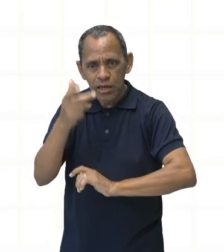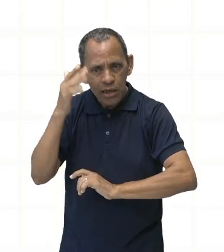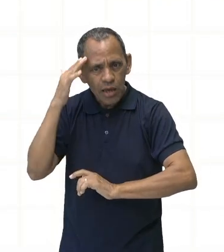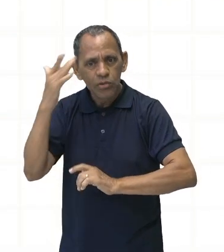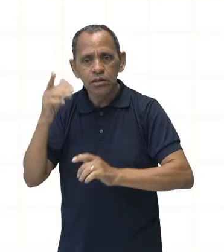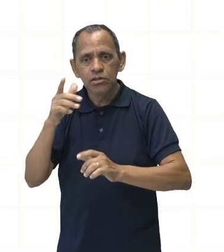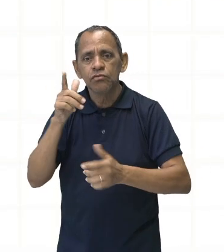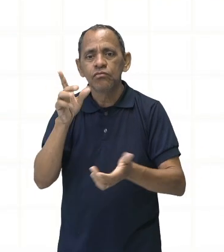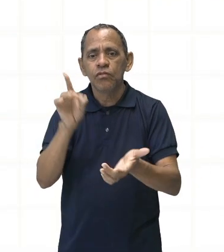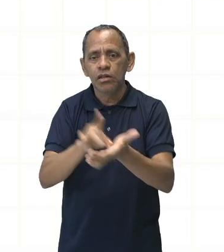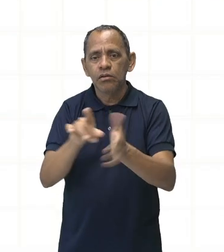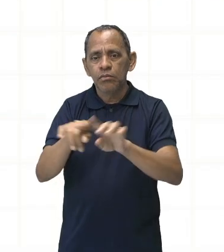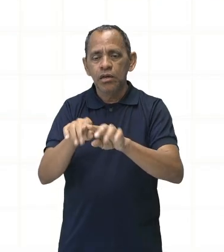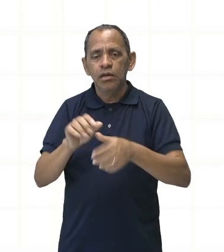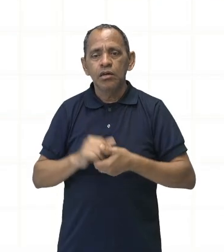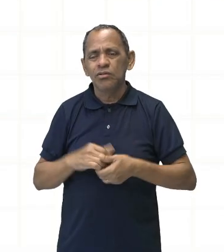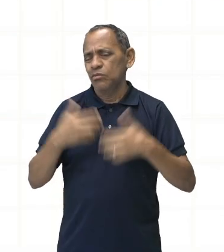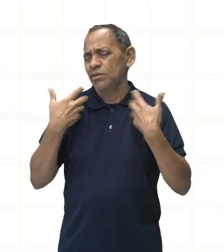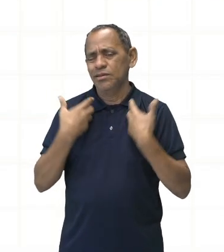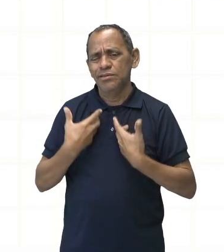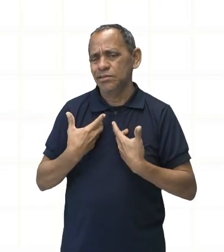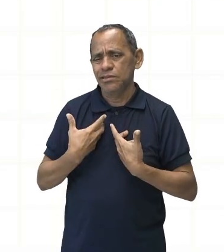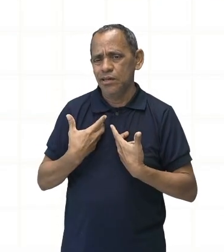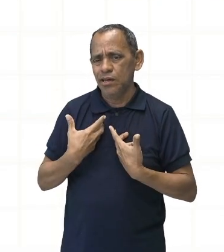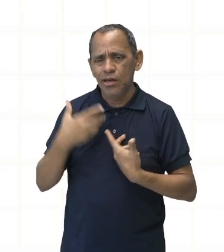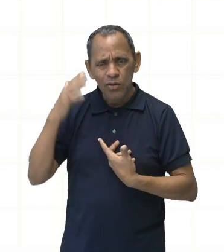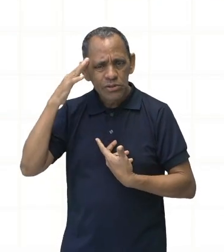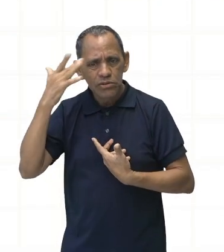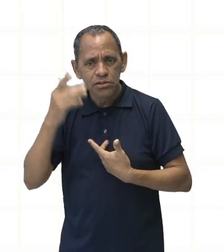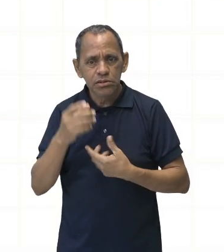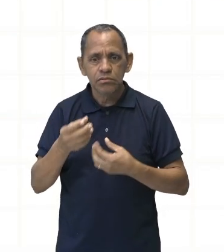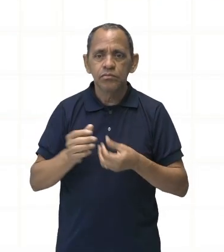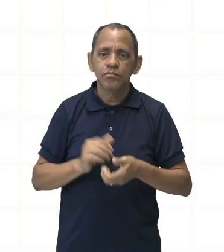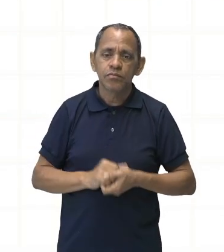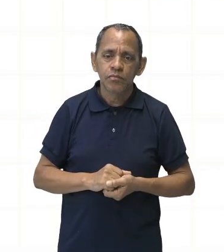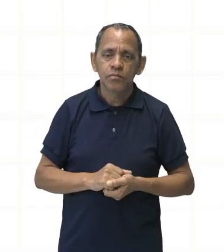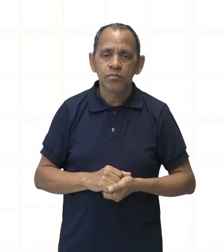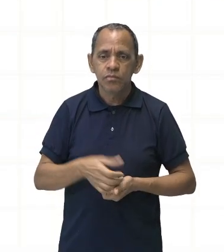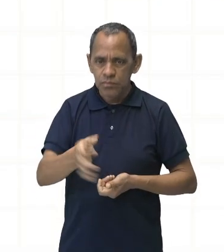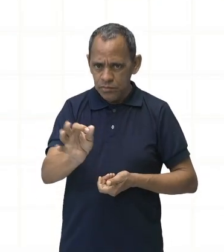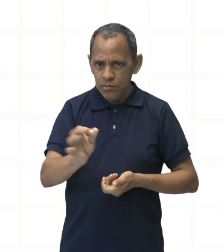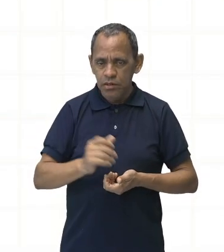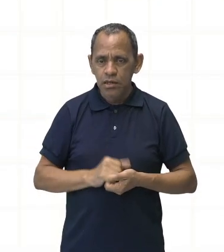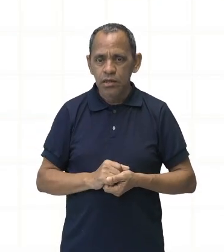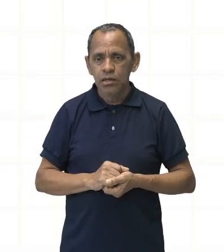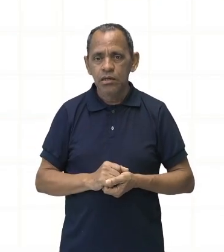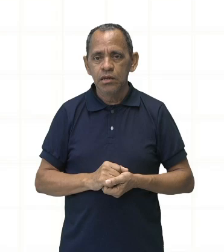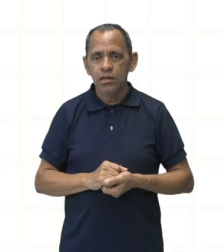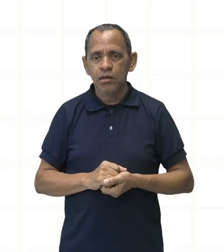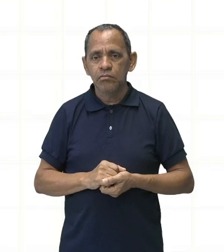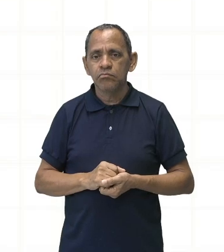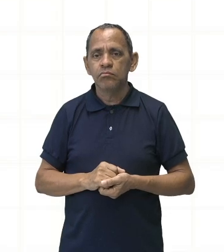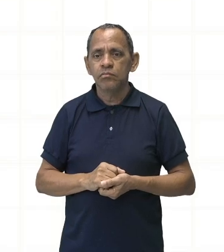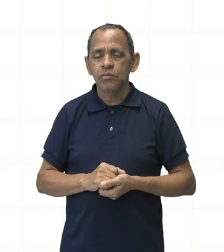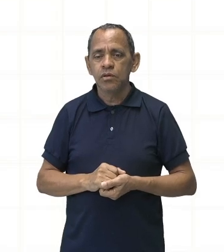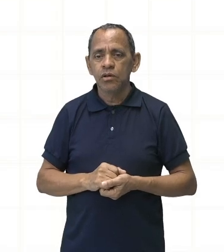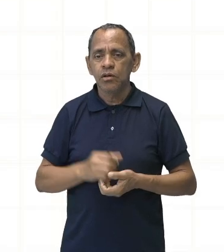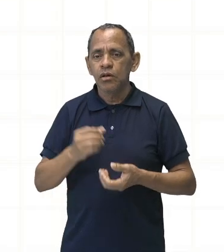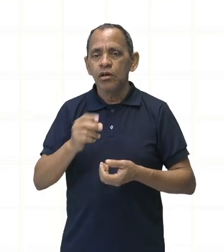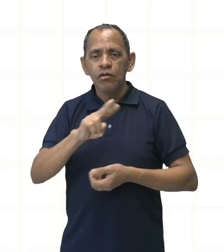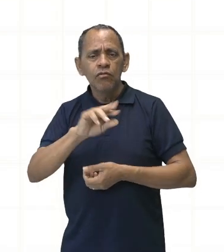mais me desgastar ainda mais com essa situação, certo? E eles vão ali,